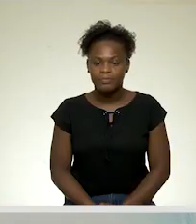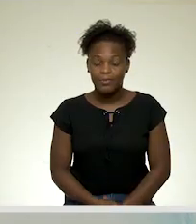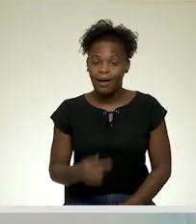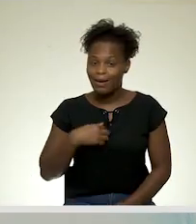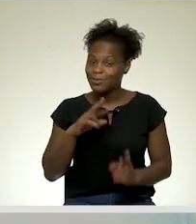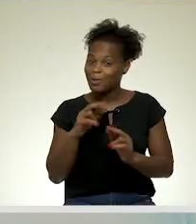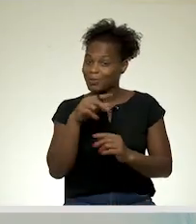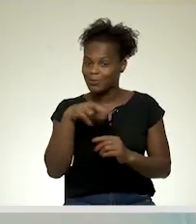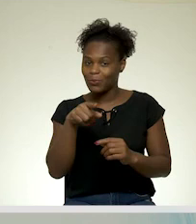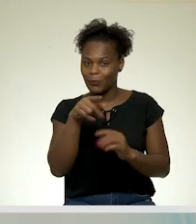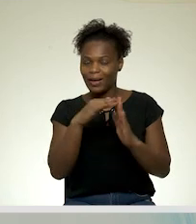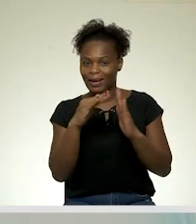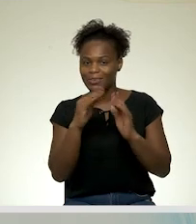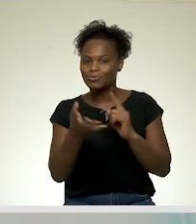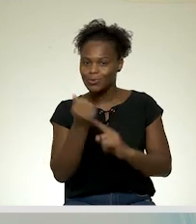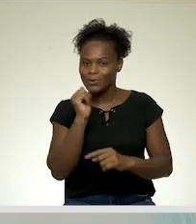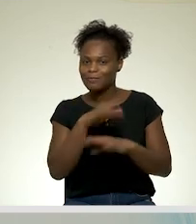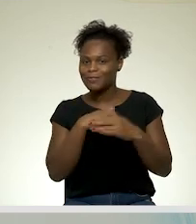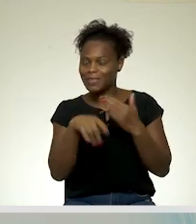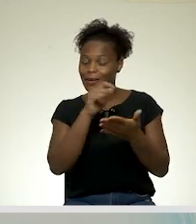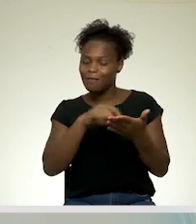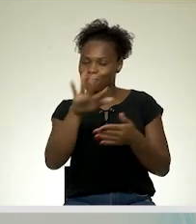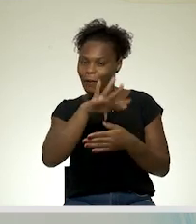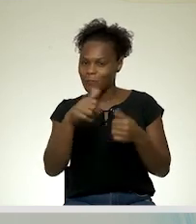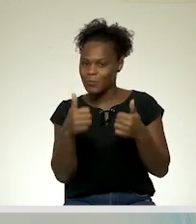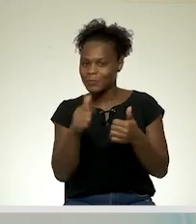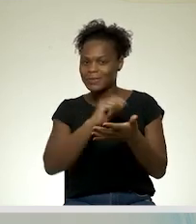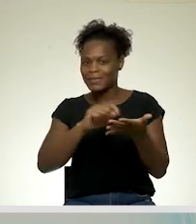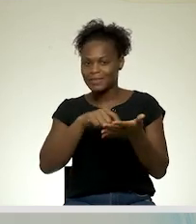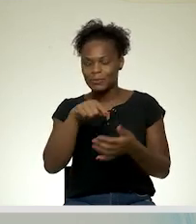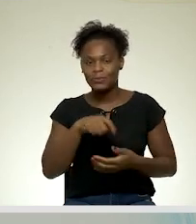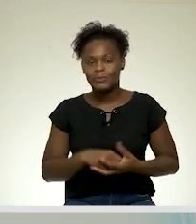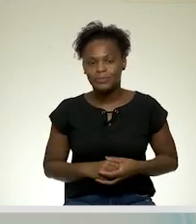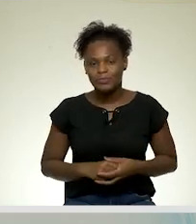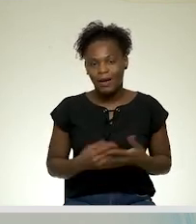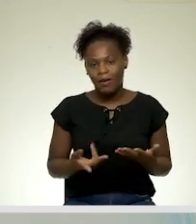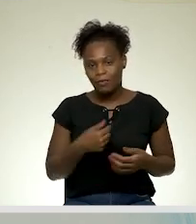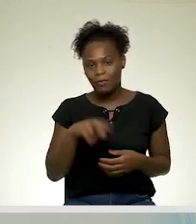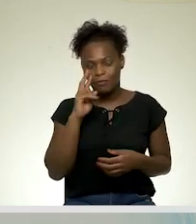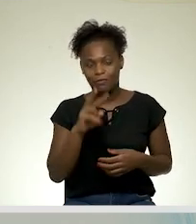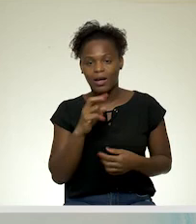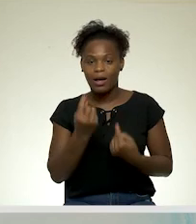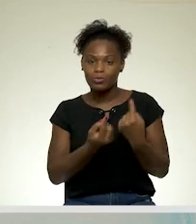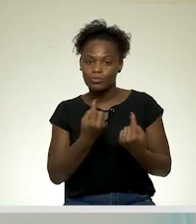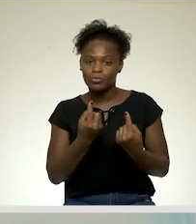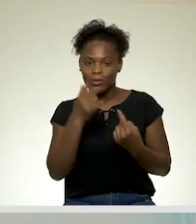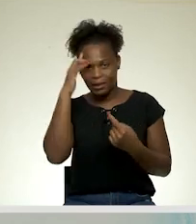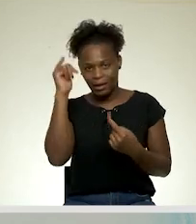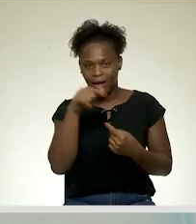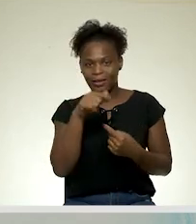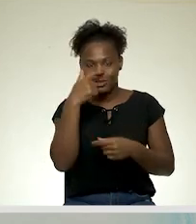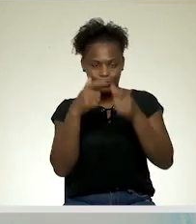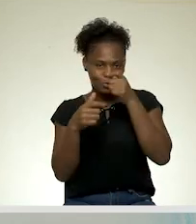Espero que você lá em casa tenha conseguido fazer de forma correta este exercício. Vejamos então alguns dos contributos